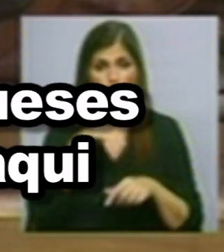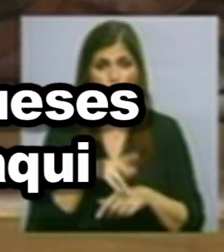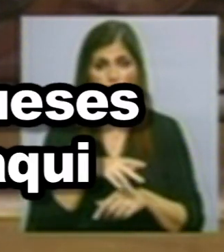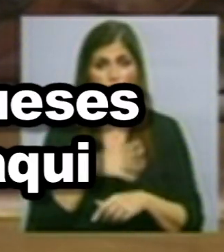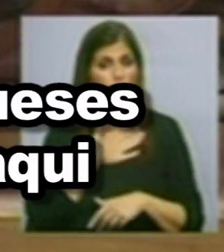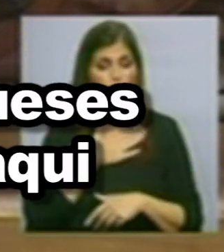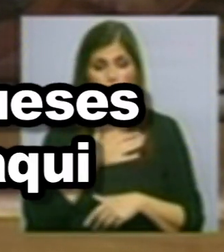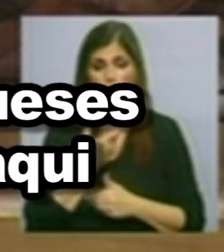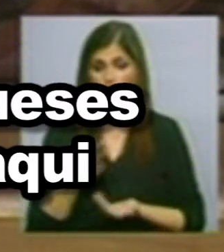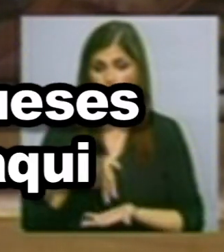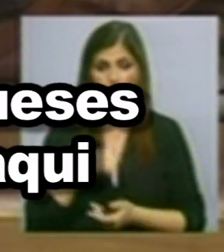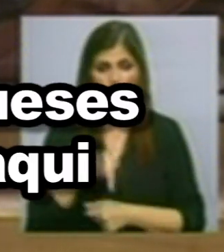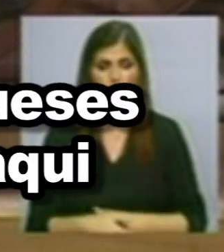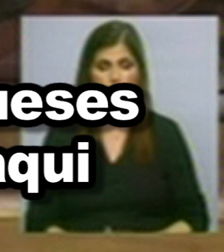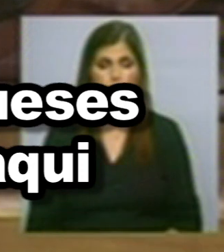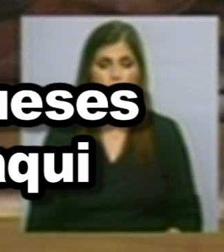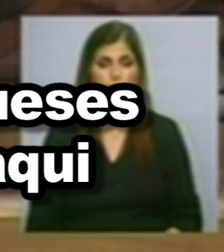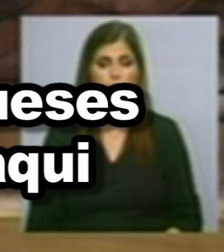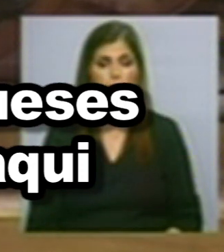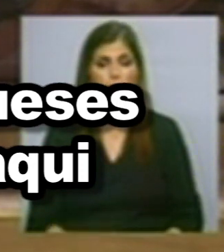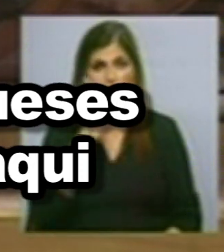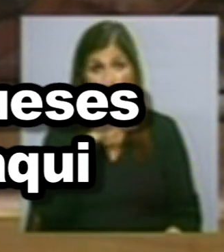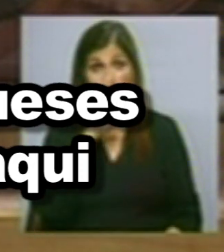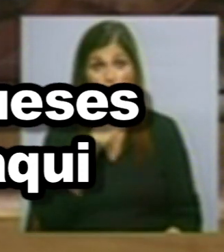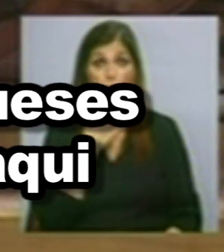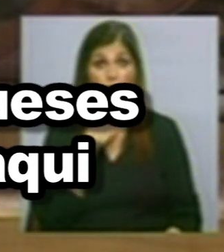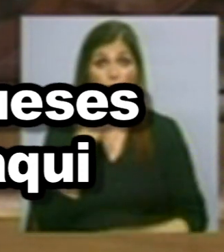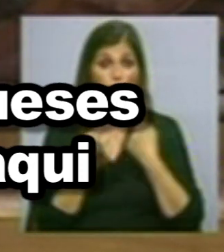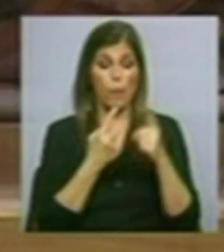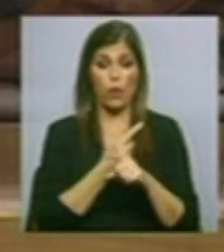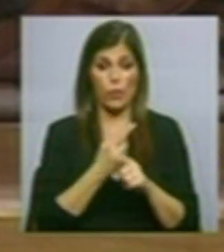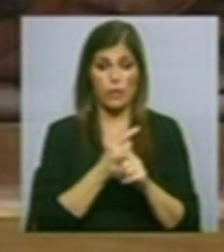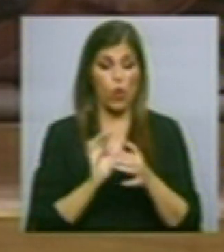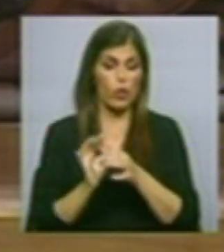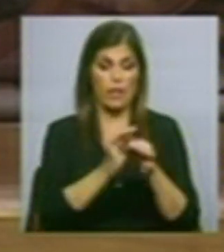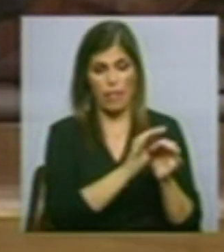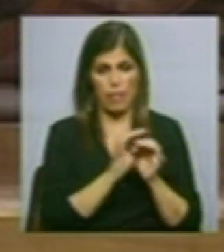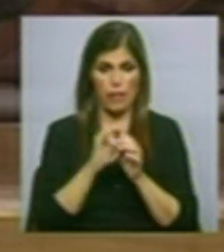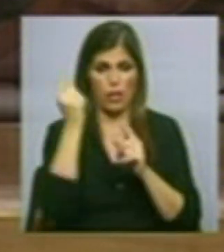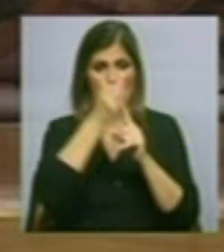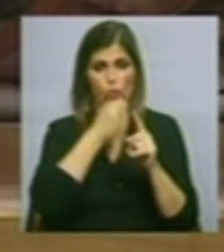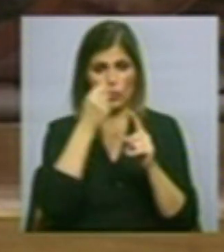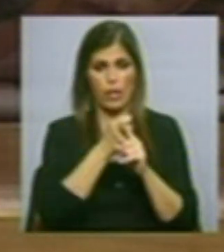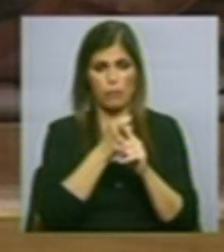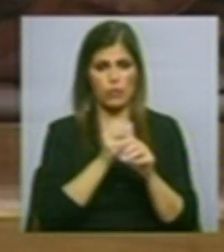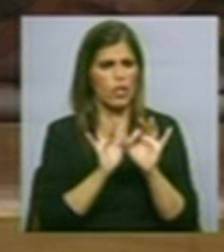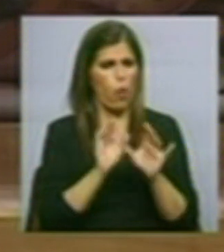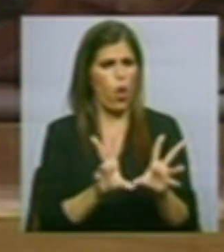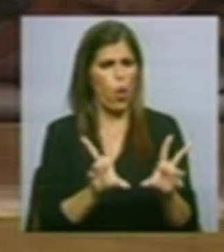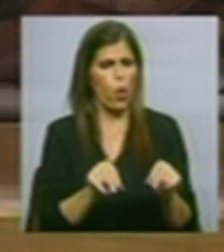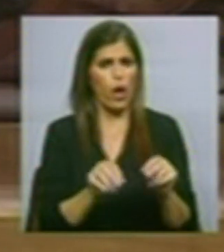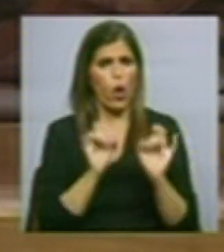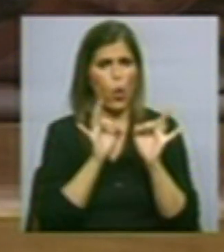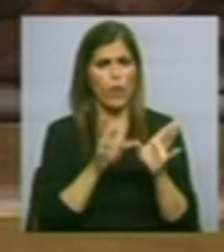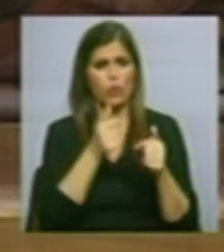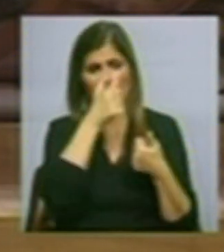queriam que estivéssemos aqui. Se abril é alguma coisa, tem que ser a unidade de lutarmos como nunca contra um inimigo